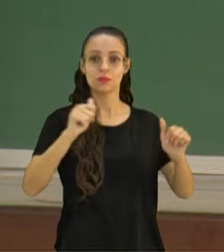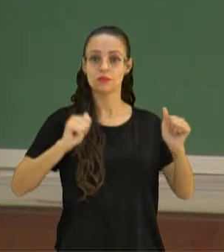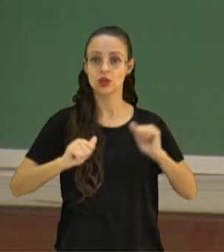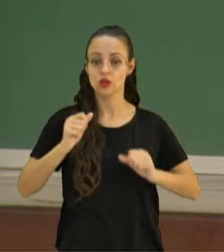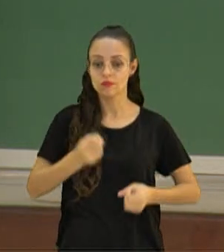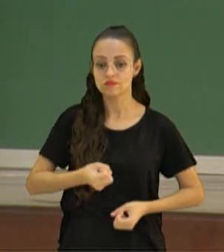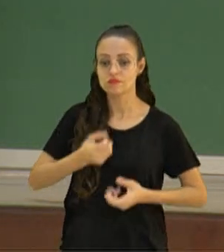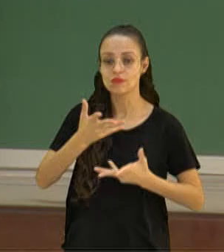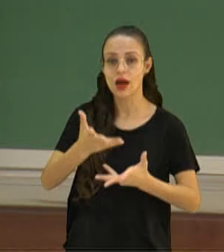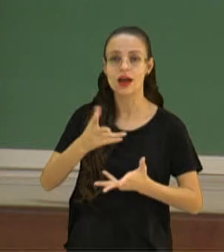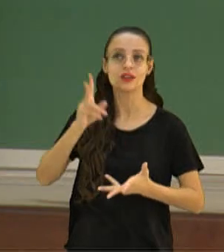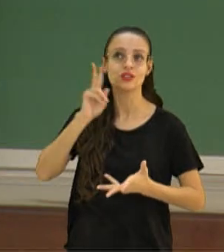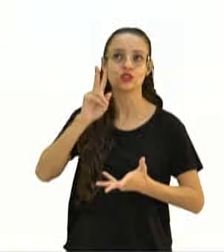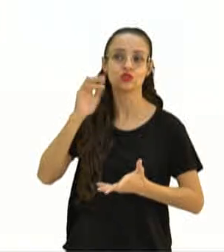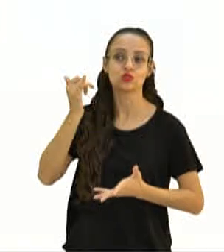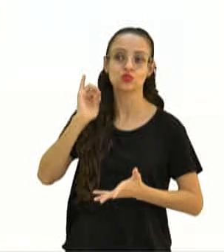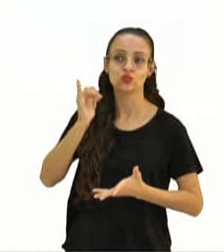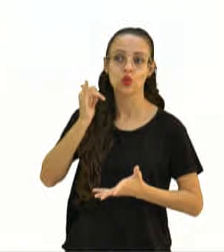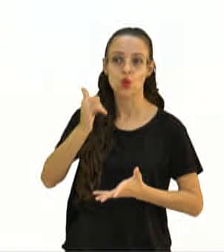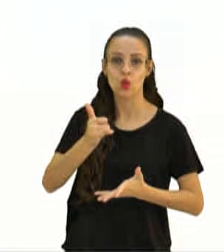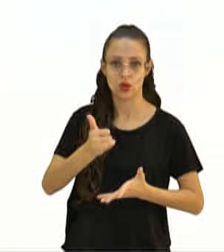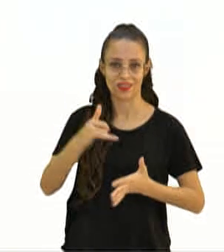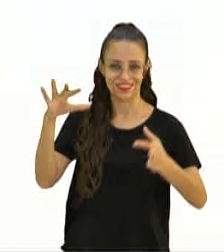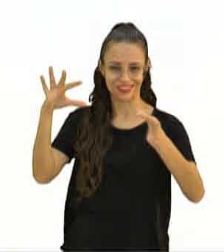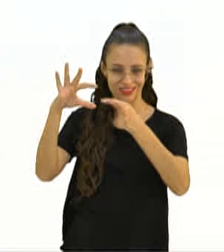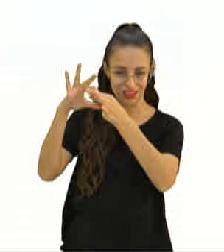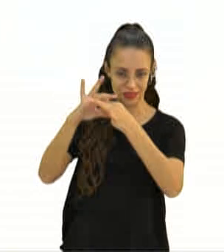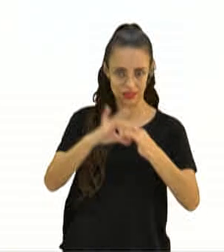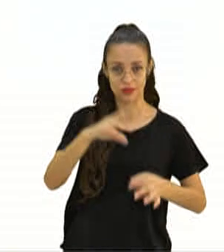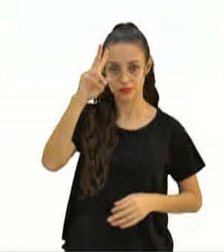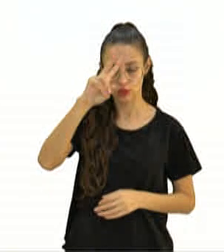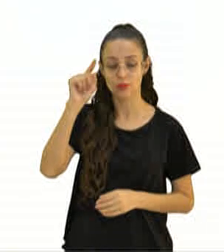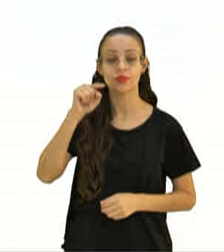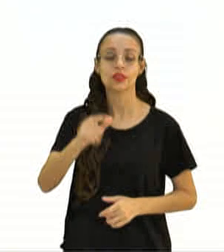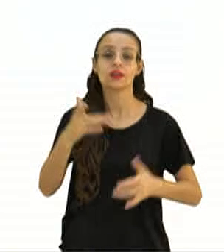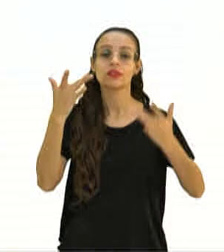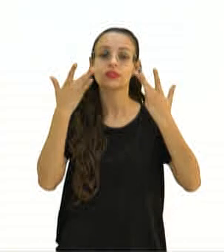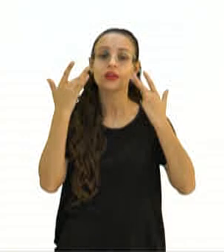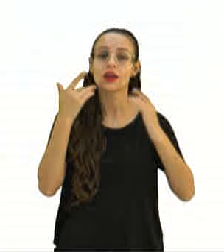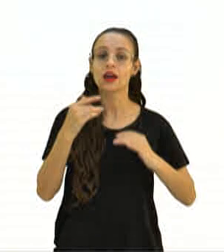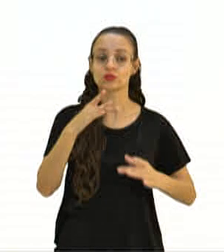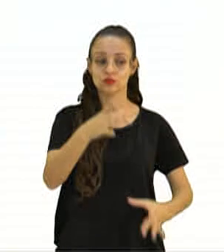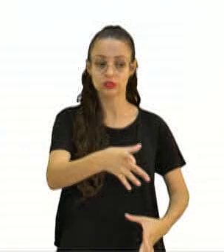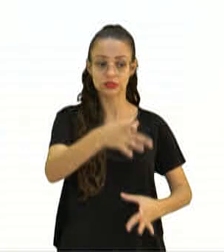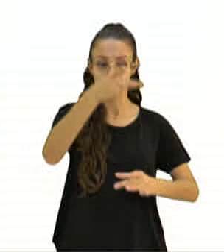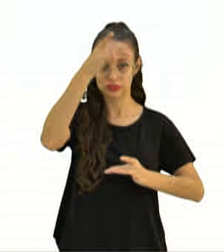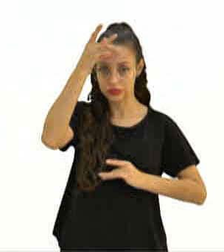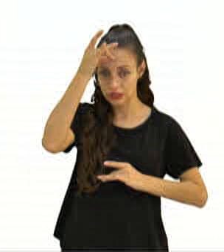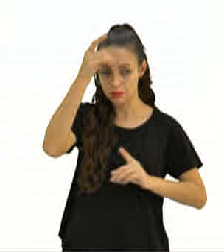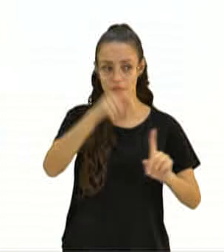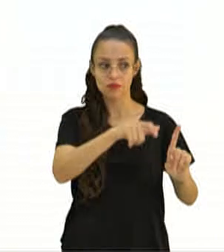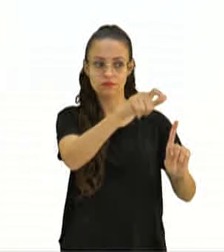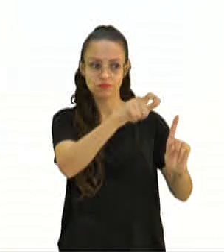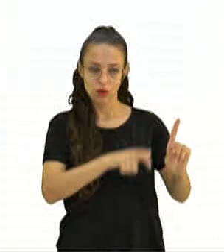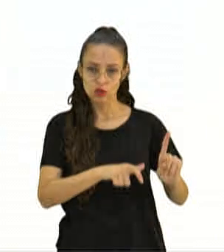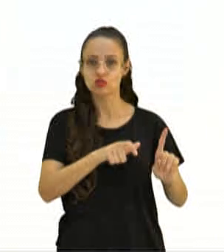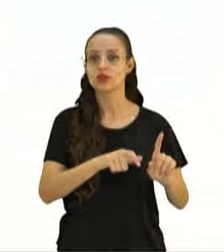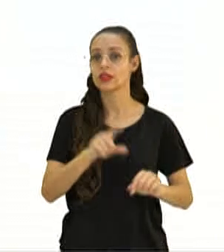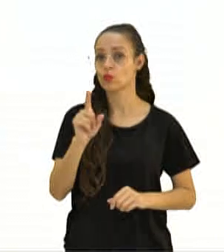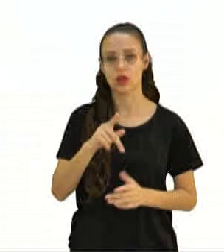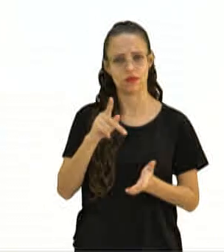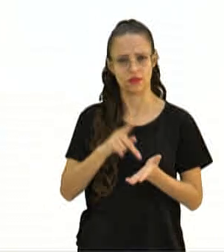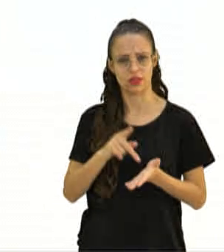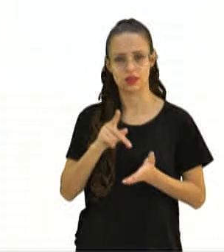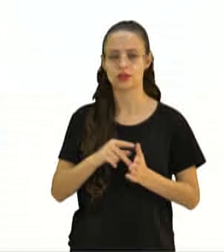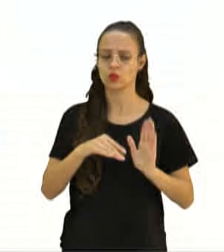narrativas que giram em torno de um enredo. No teatro, você interpreta um personagem de ficção, seguindo um enredo definido